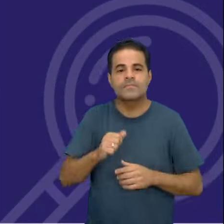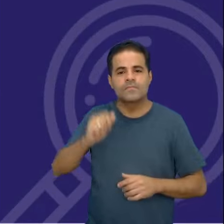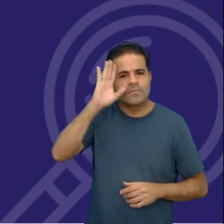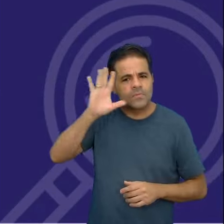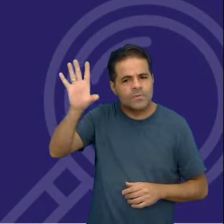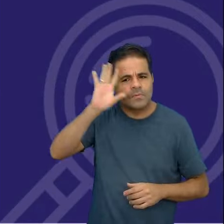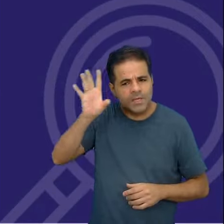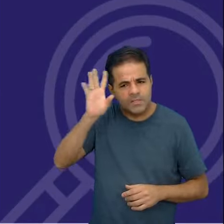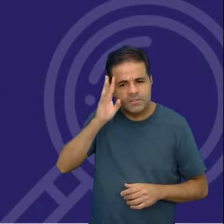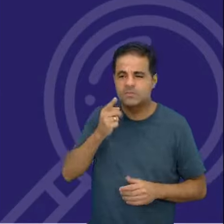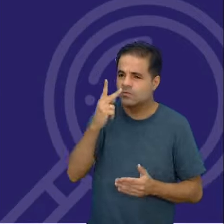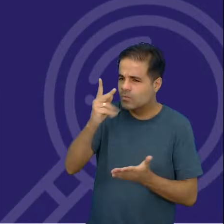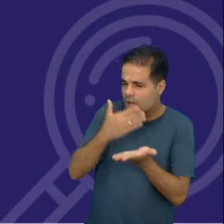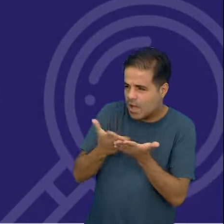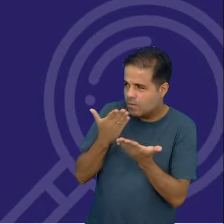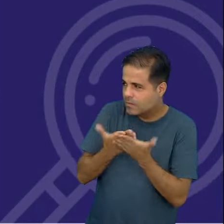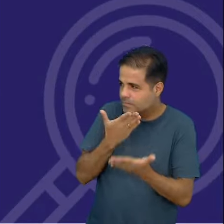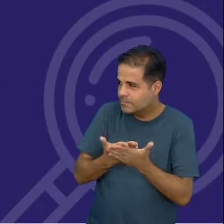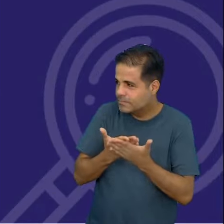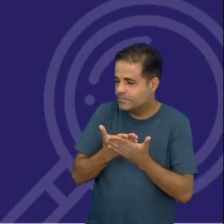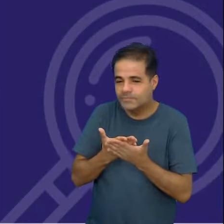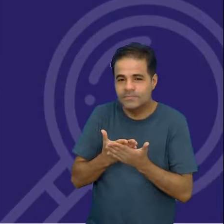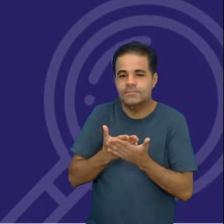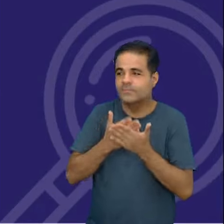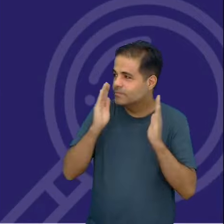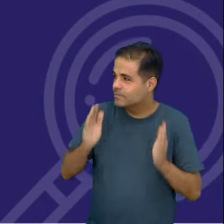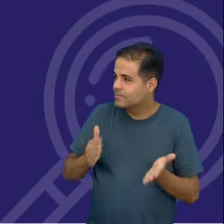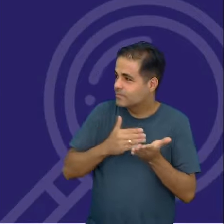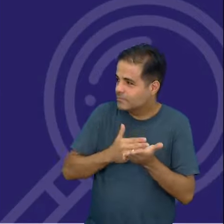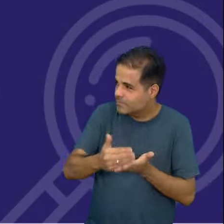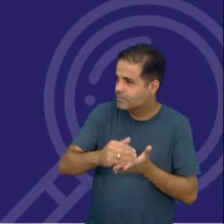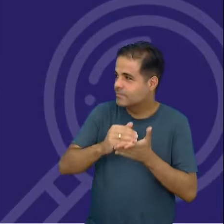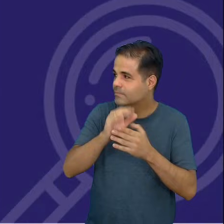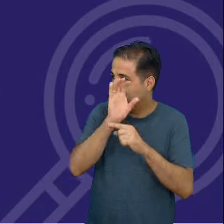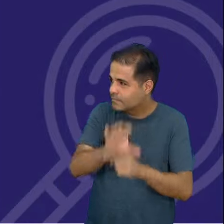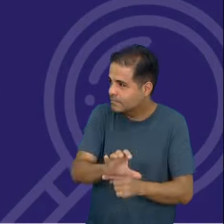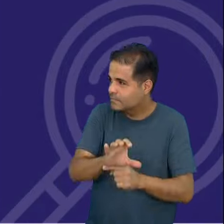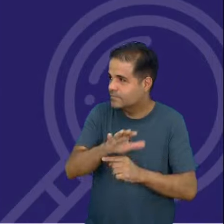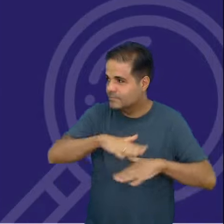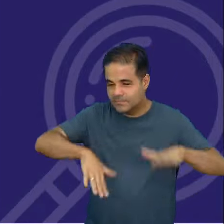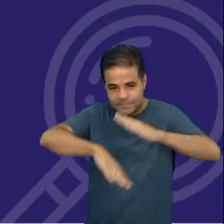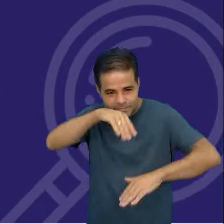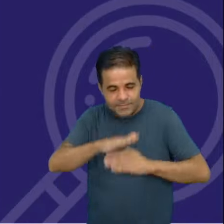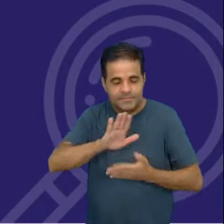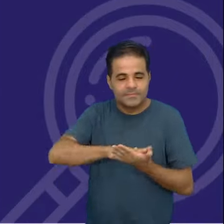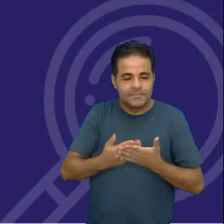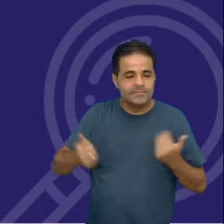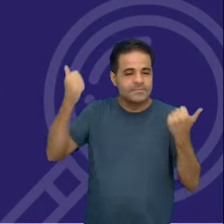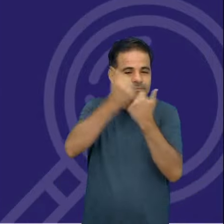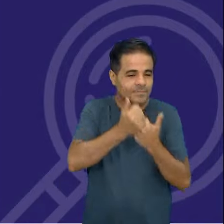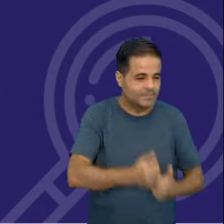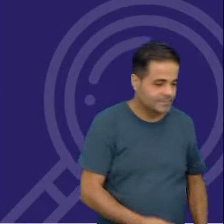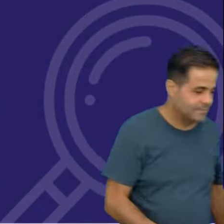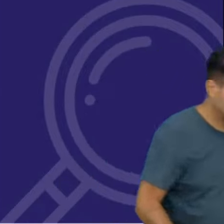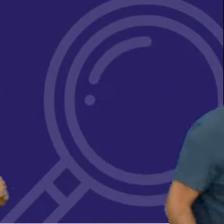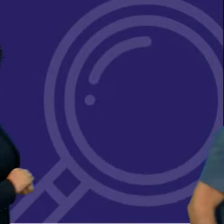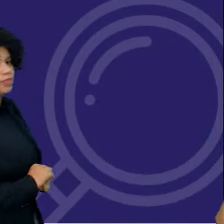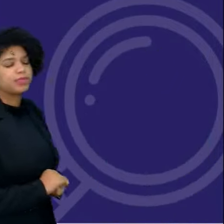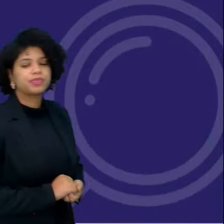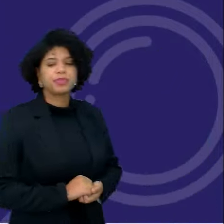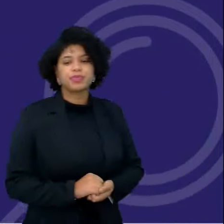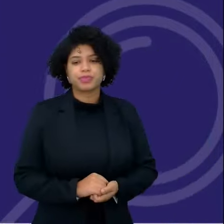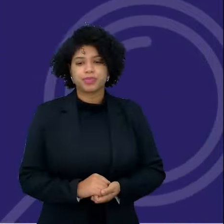que você já começou sua aula, você já falou sobre os fatores que influenciam a rapidez de uma reação.